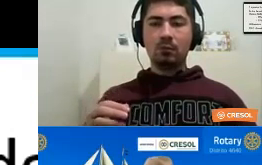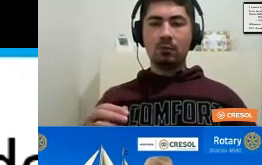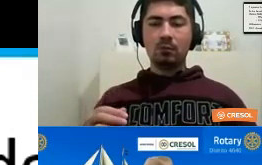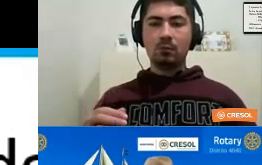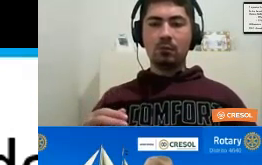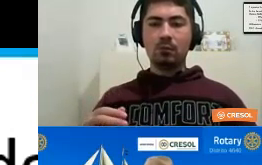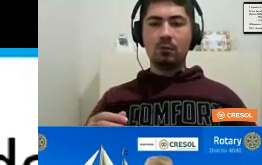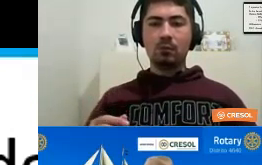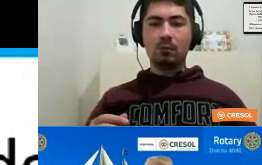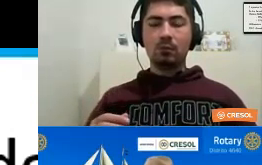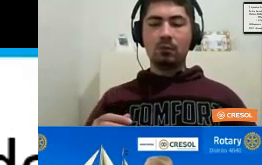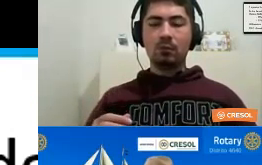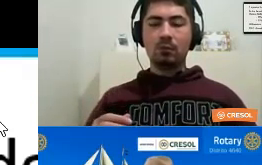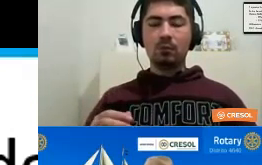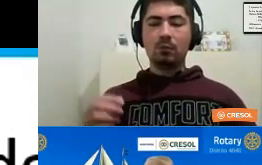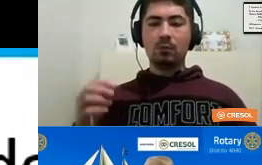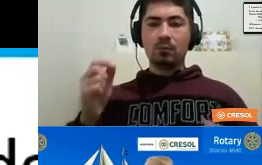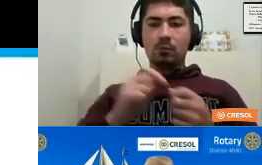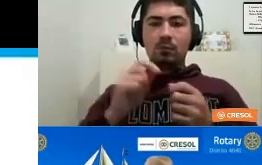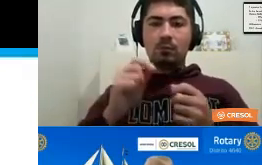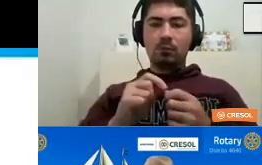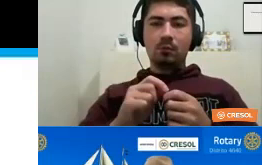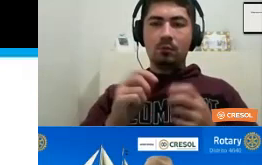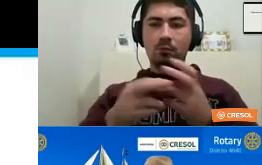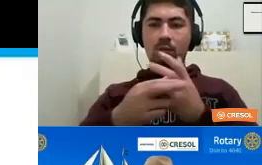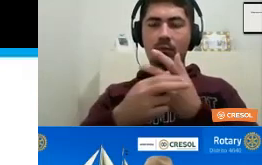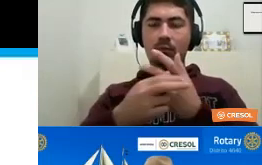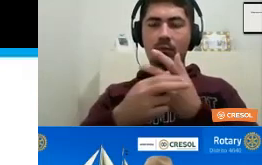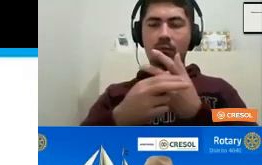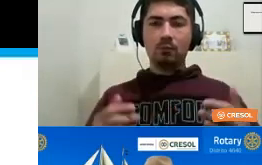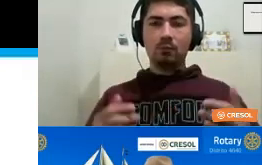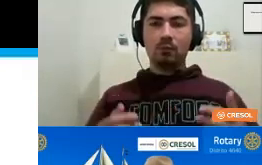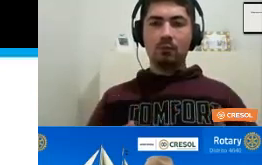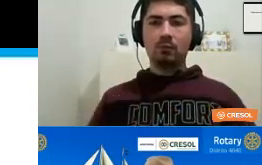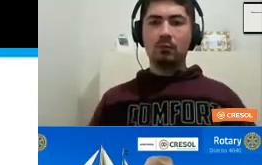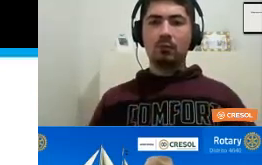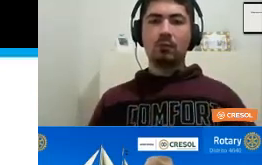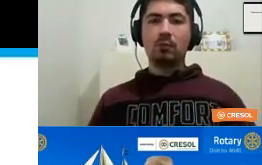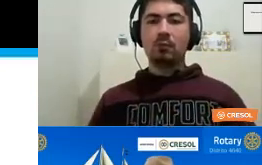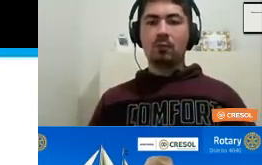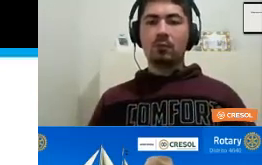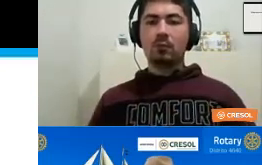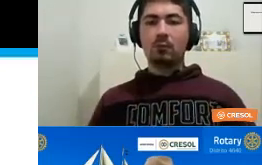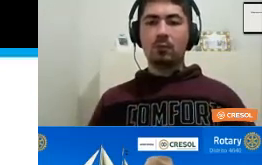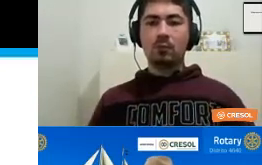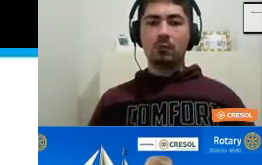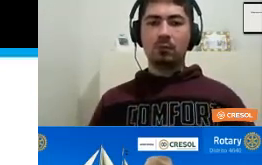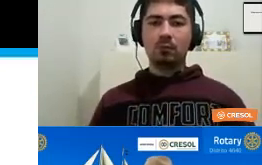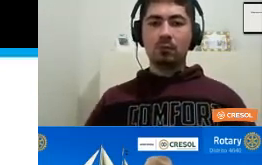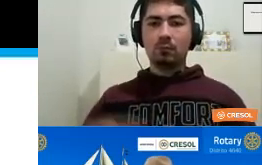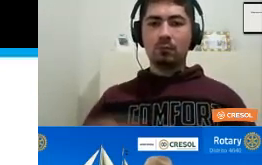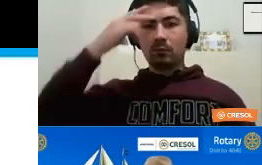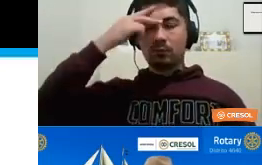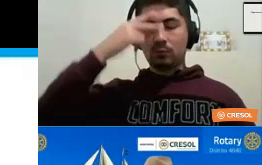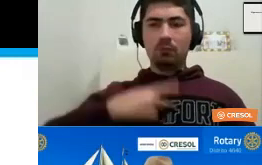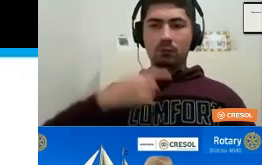Fundação, e o FEDUC vai financiar os projetos distritais e globais. Nós não devemos viver só